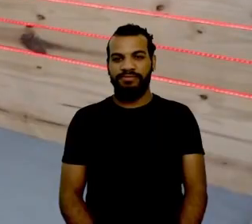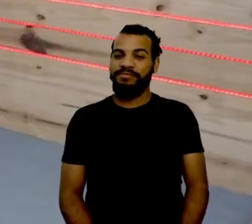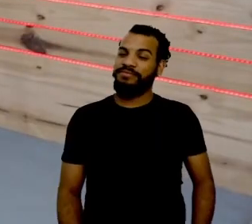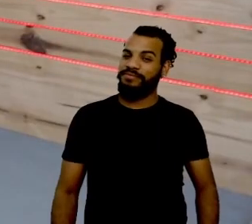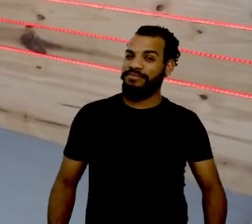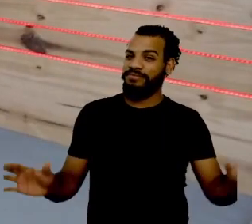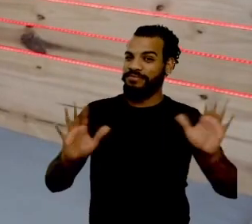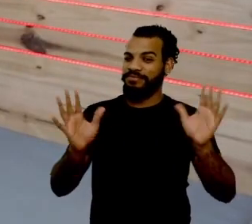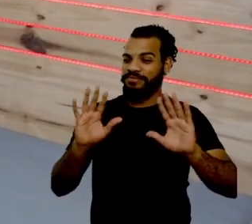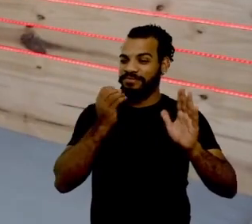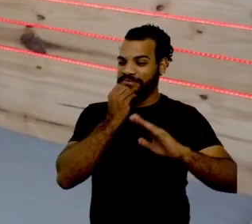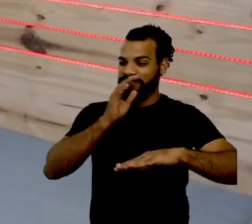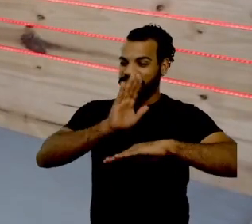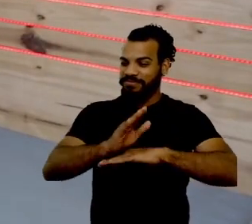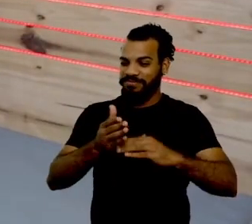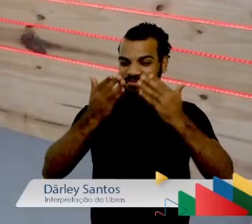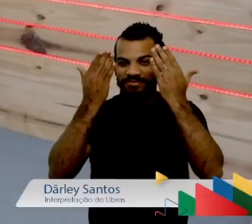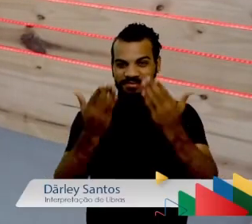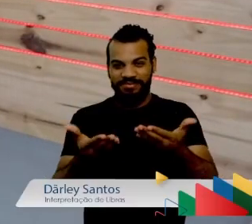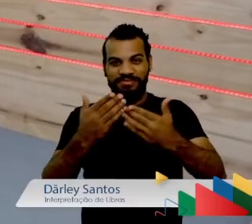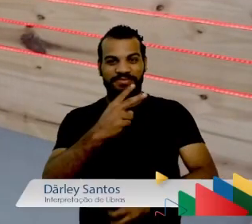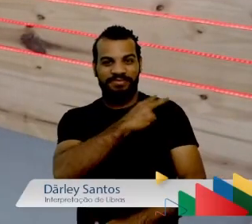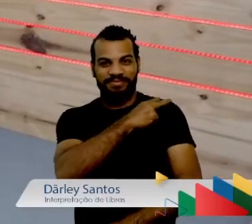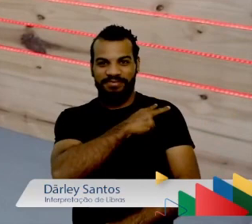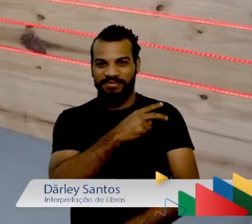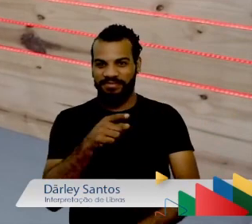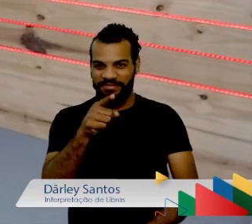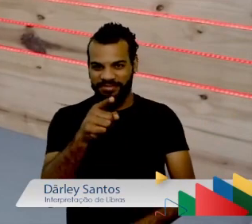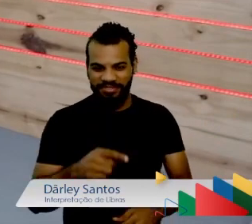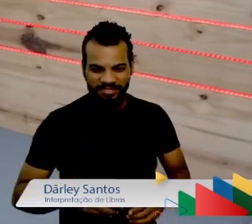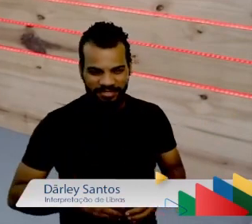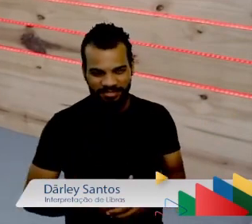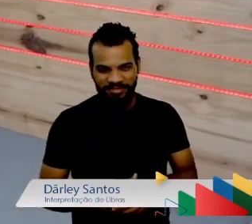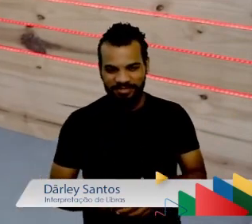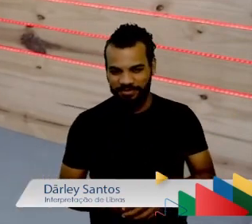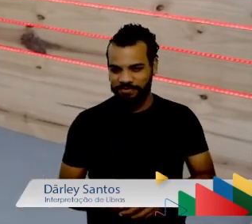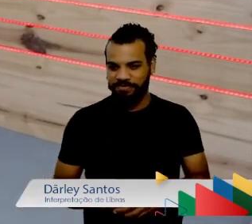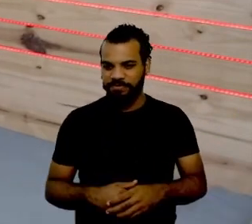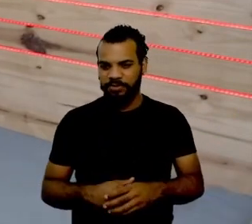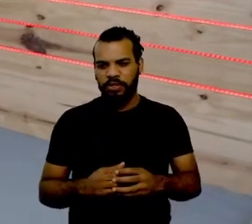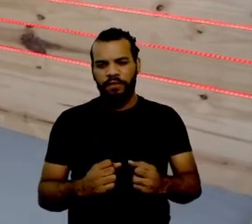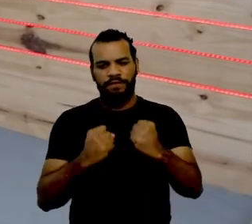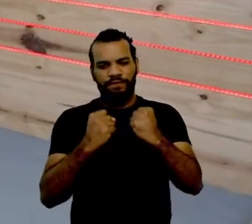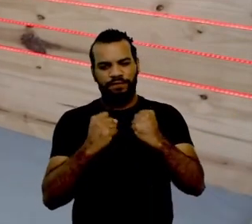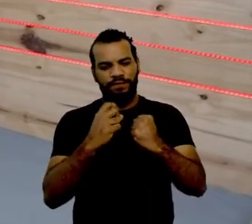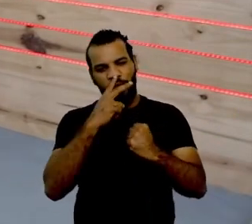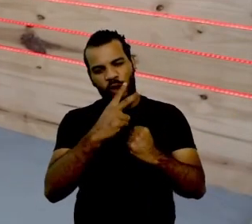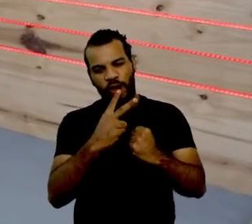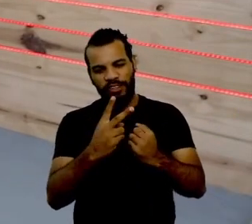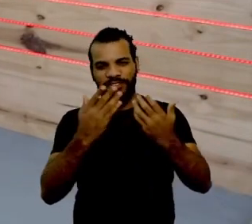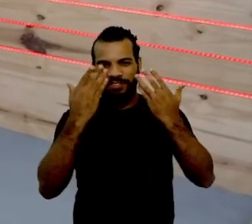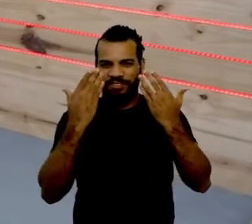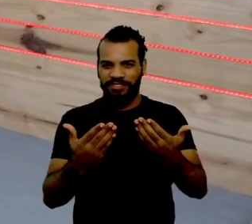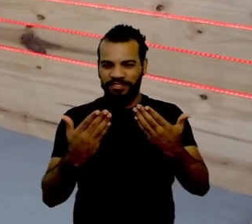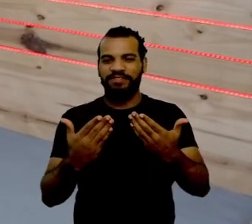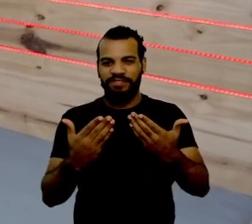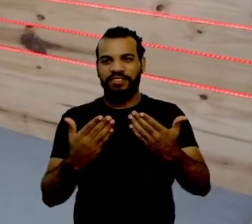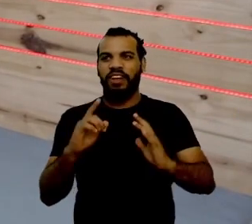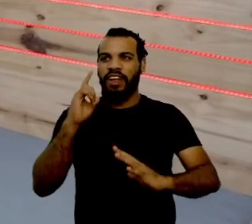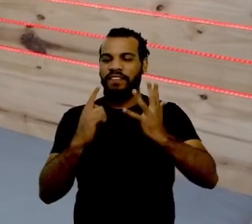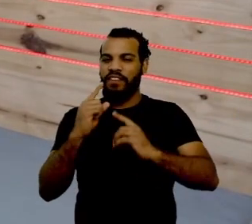Boa tarde, galera do segundo ano. Firme e forte depois da